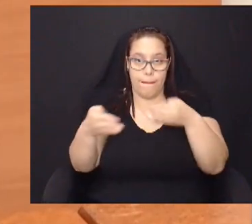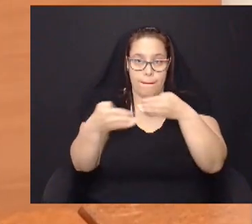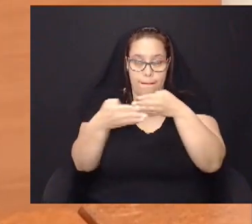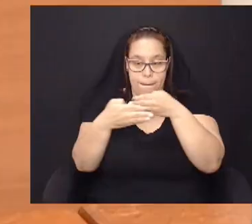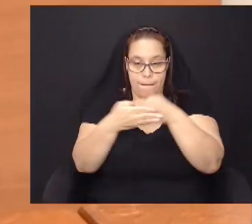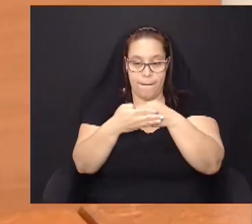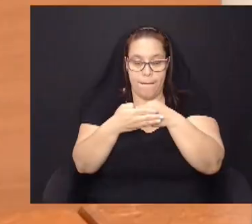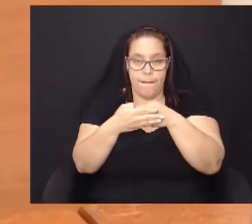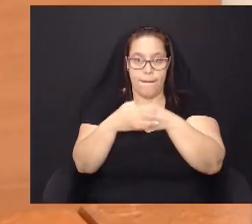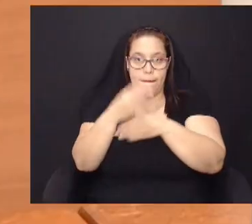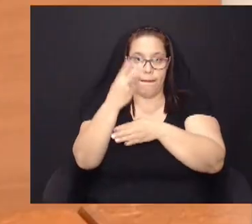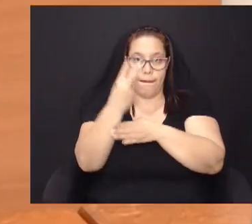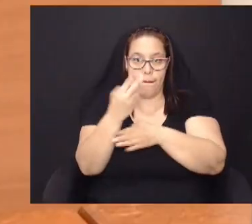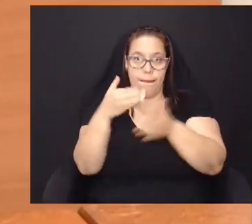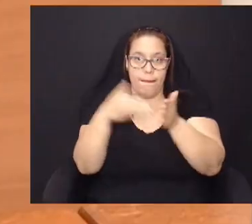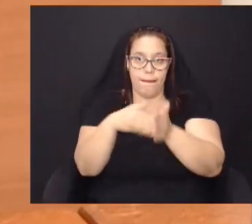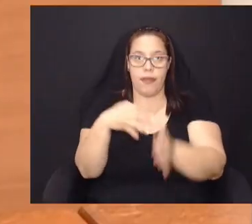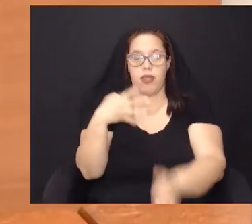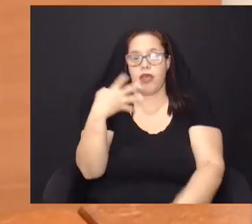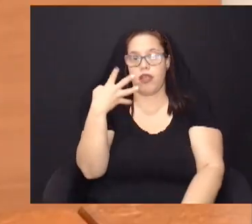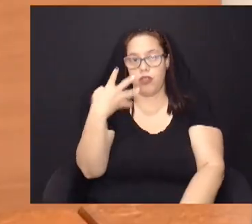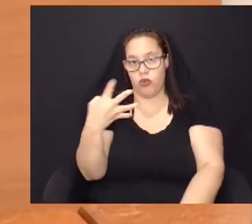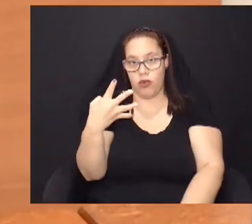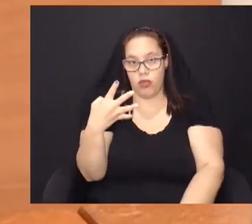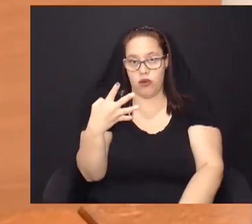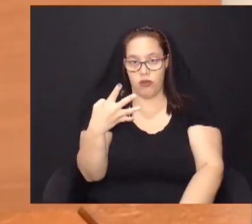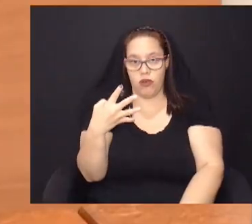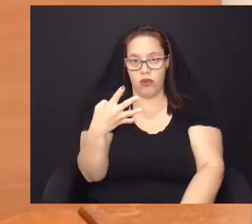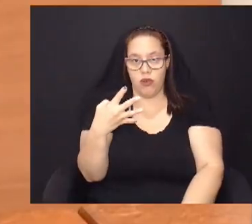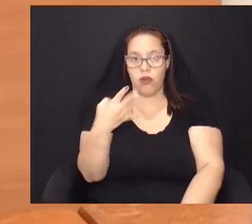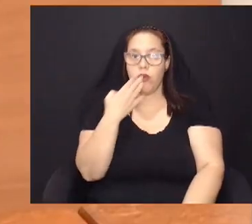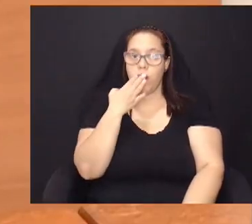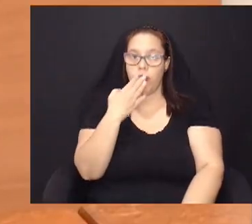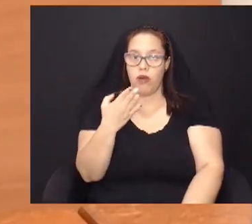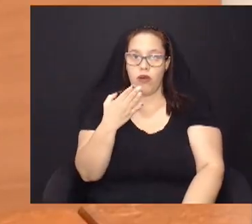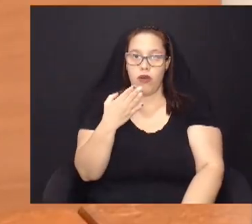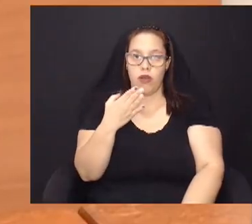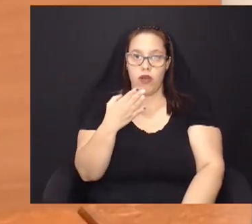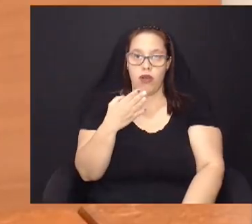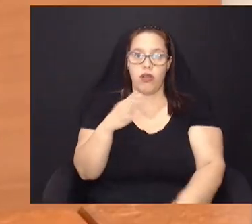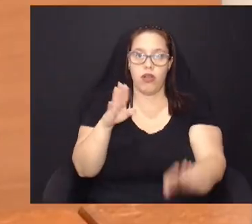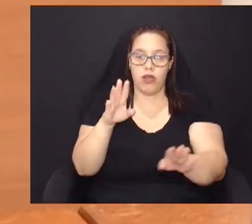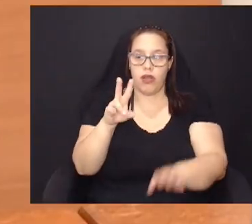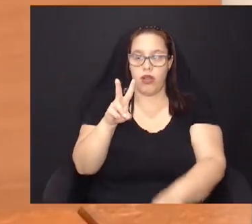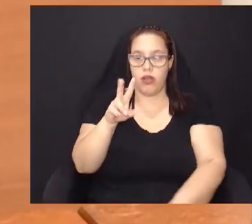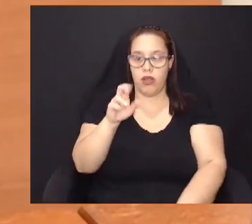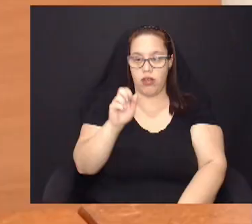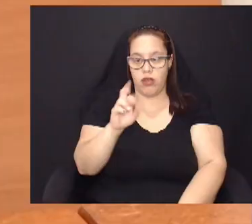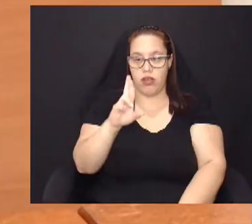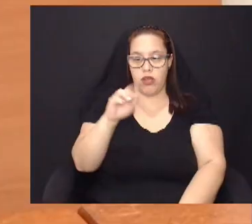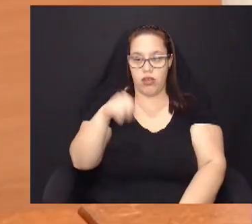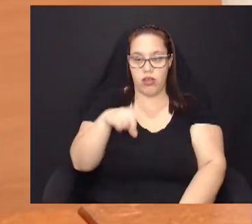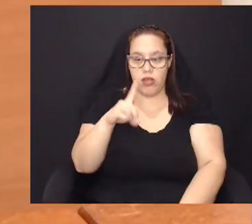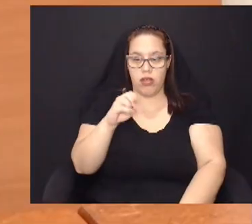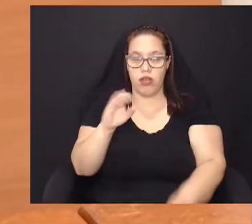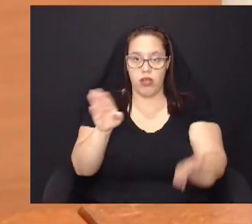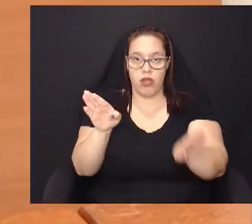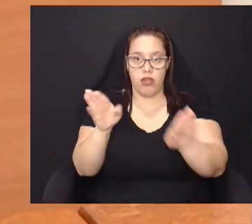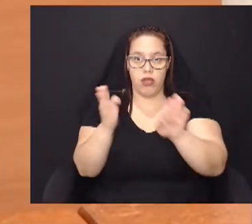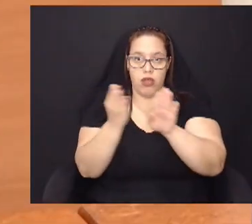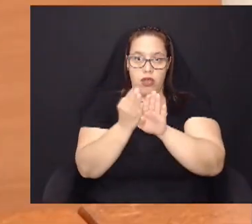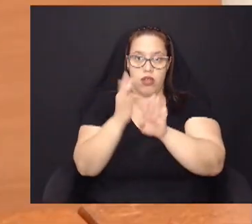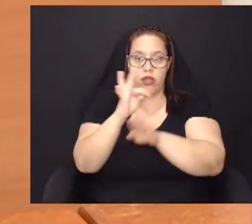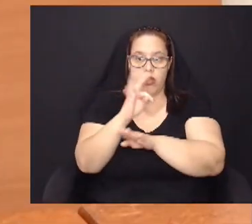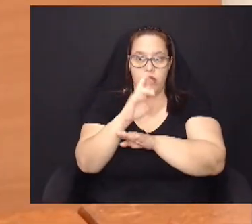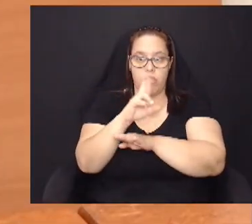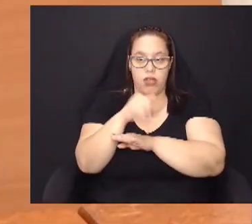horário das 2 até às 4 que você pediu, as suas varandas e o seu estabelecimento, que é os terraços, porque eu não